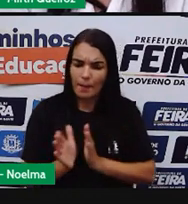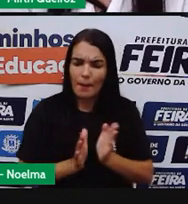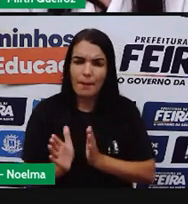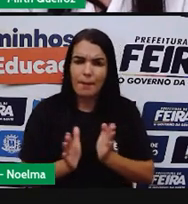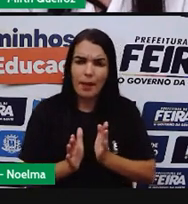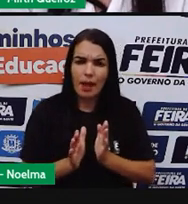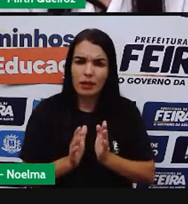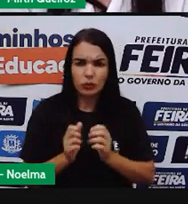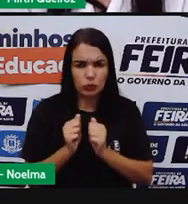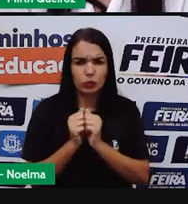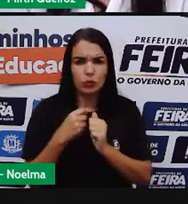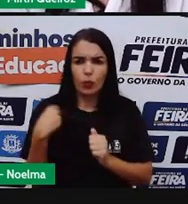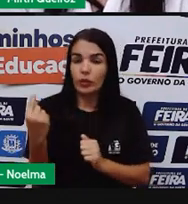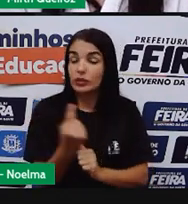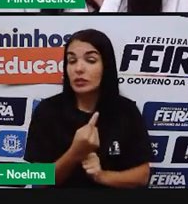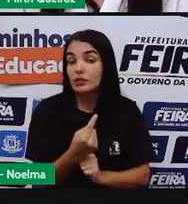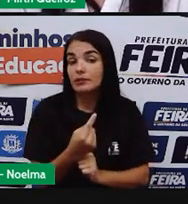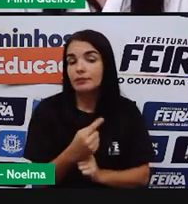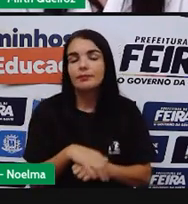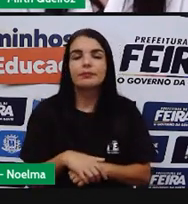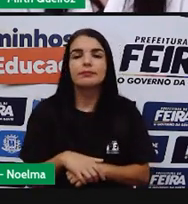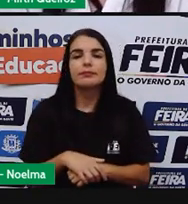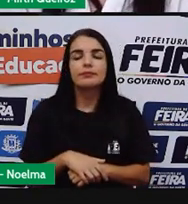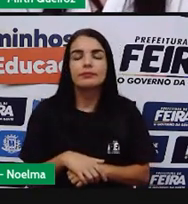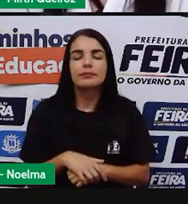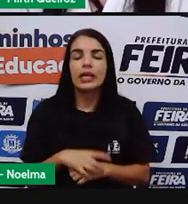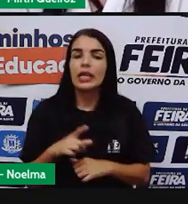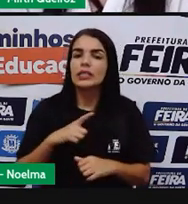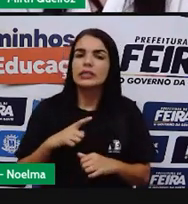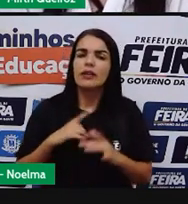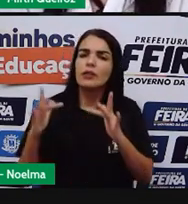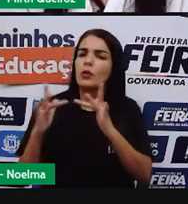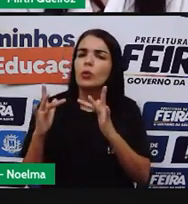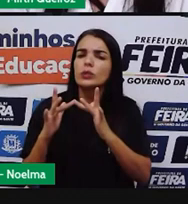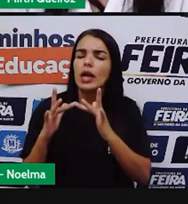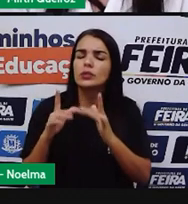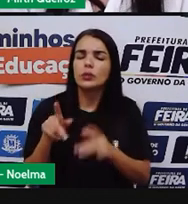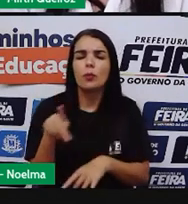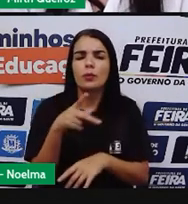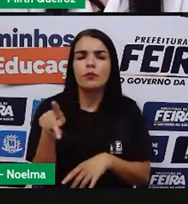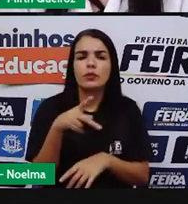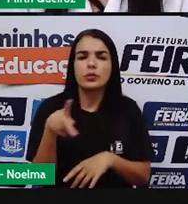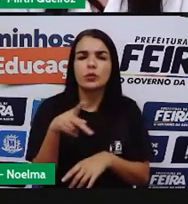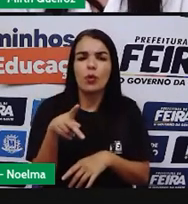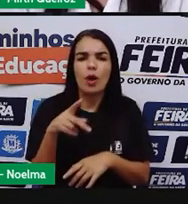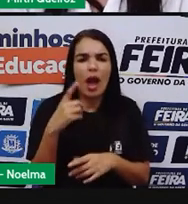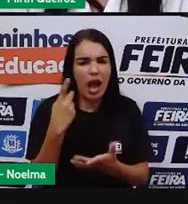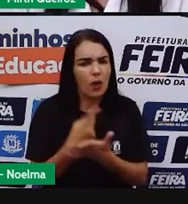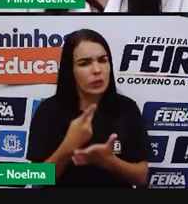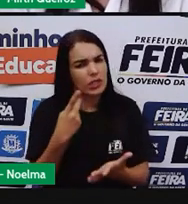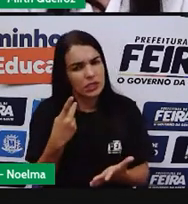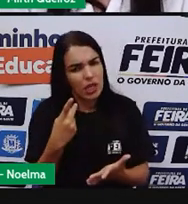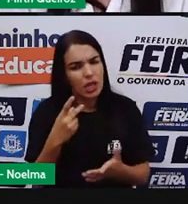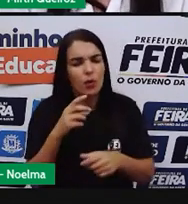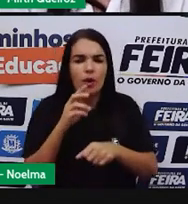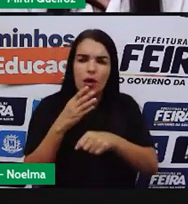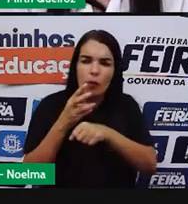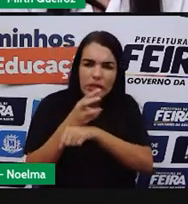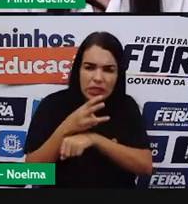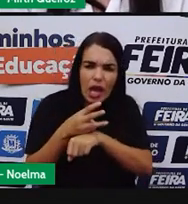juntamente com a gente? E o contato com os professores de vocês? Esse contato aconteceu? Está